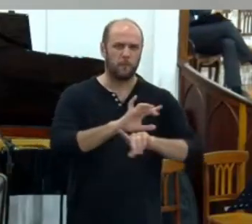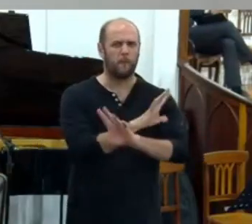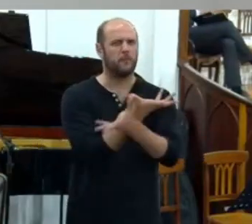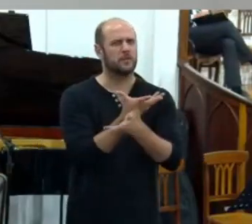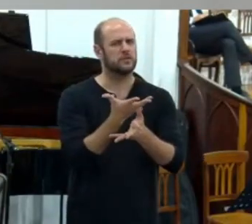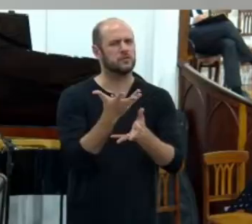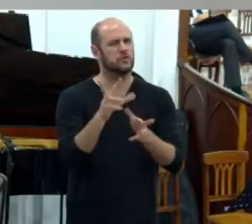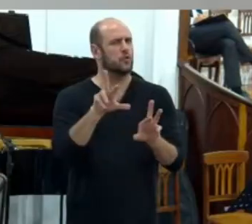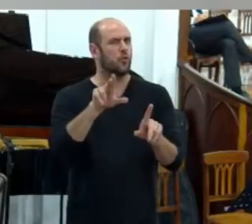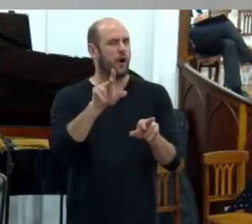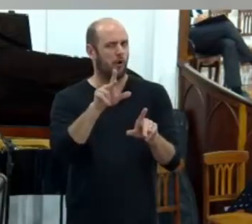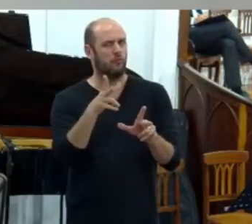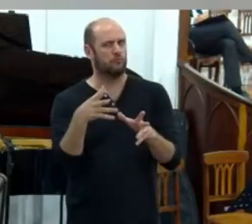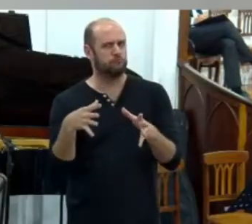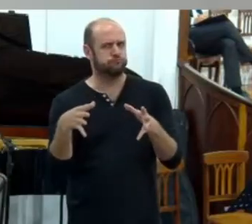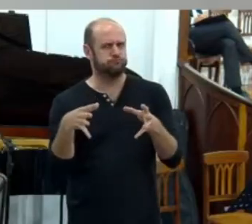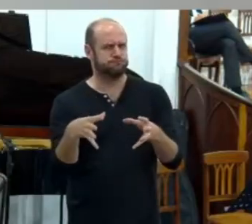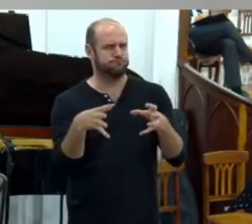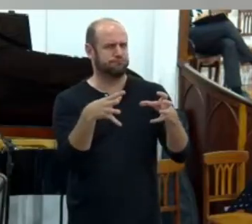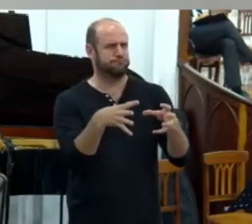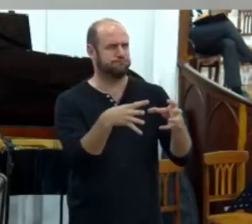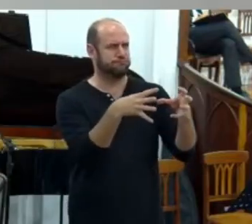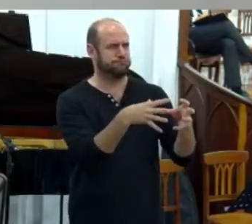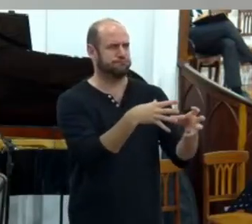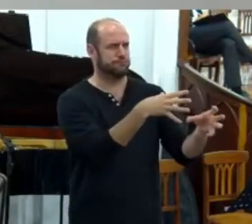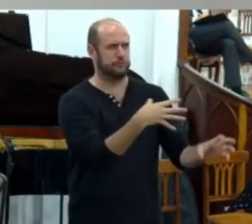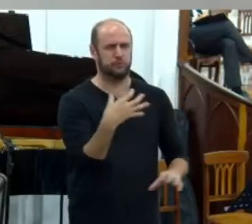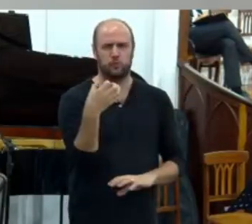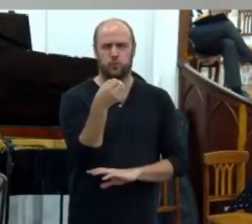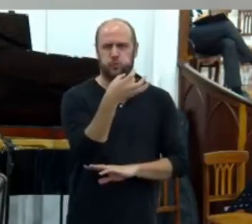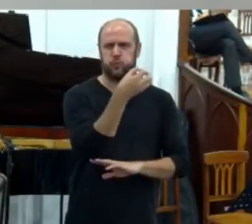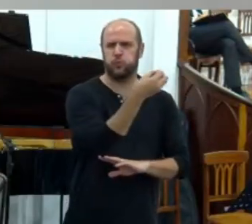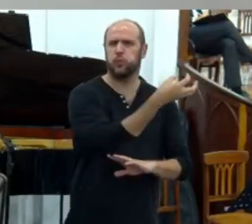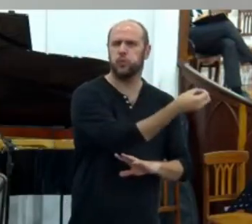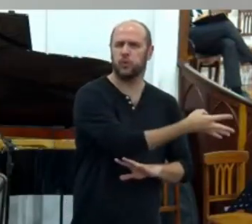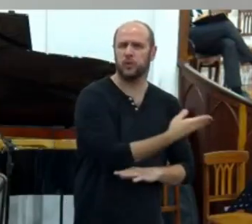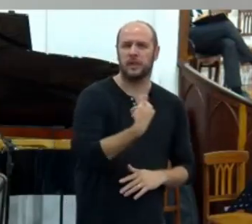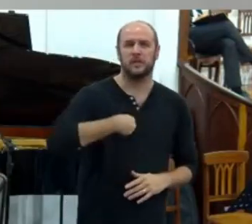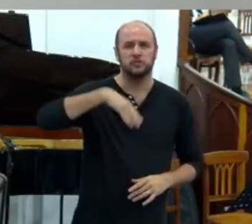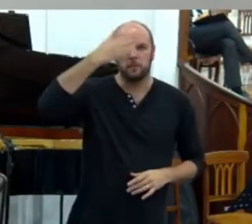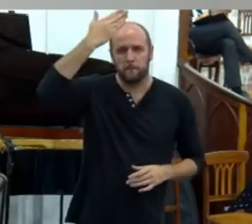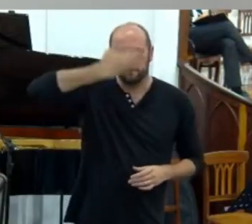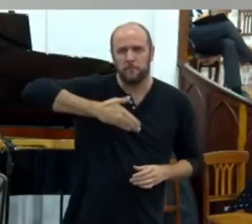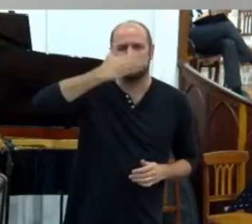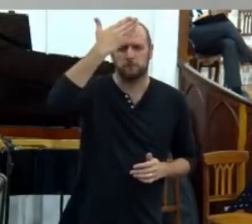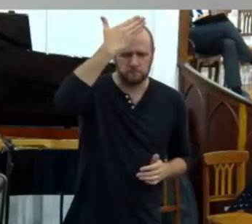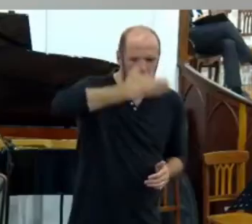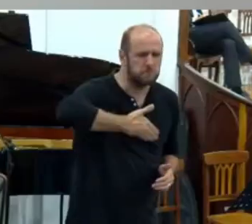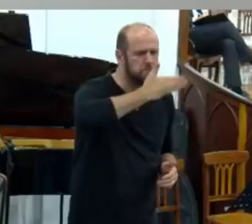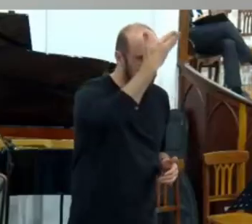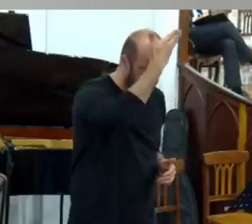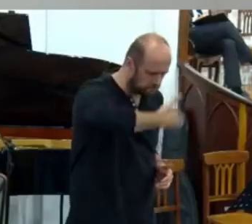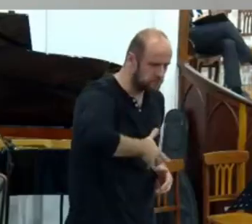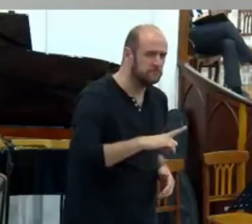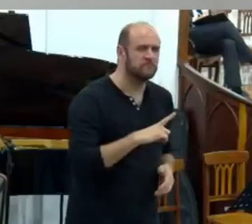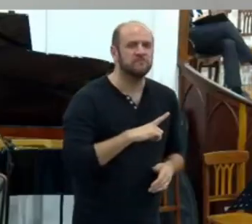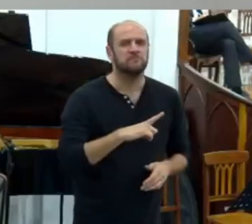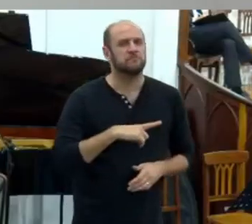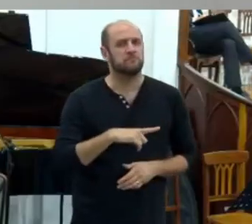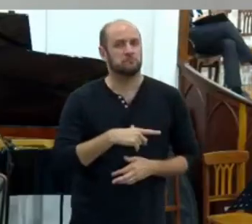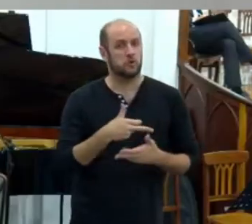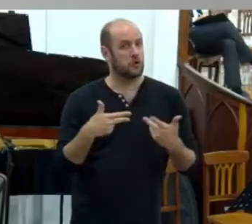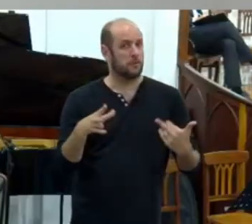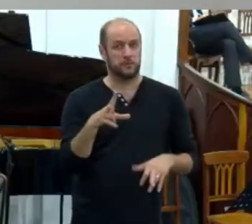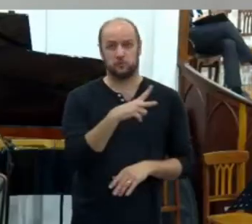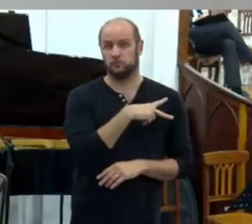numa espécie de deserto, onde temos sido provados e testados em situações